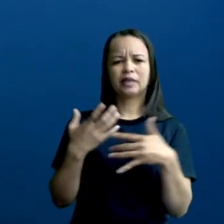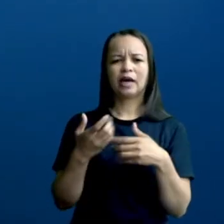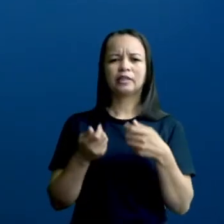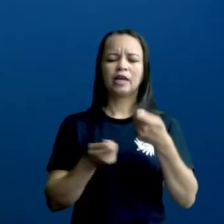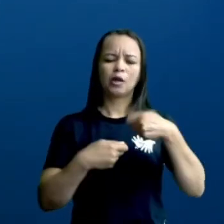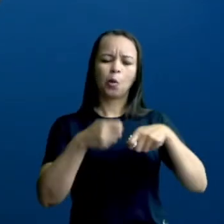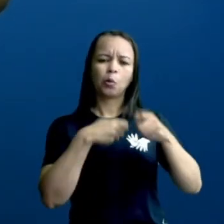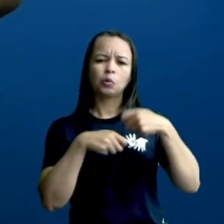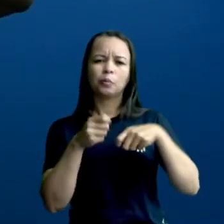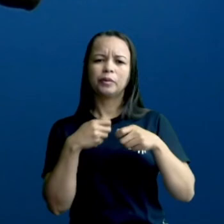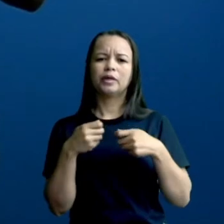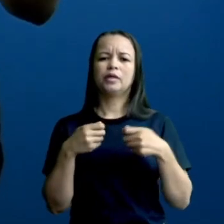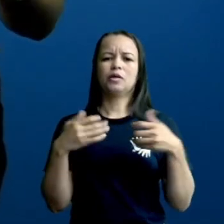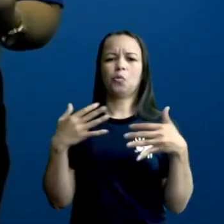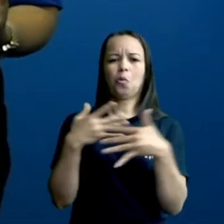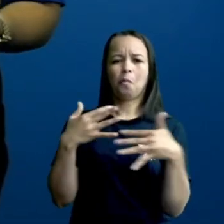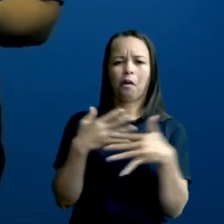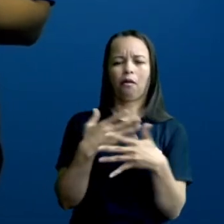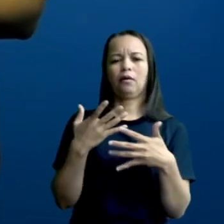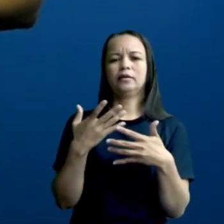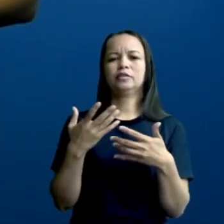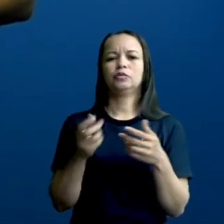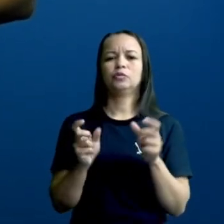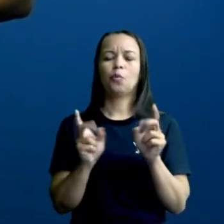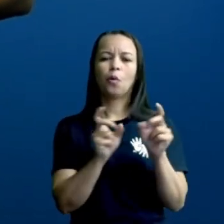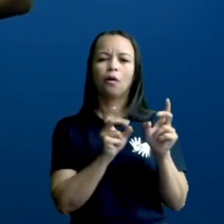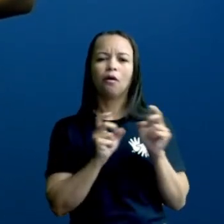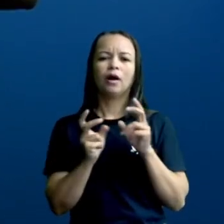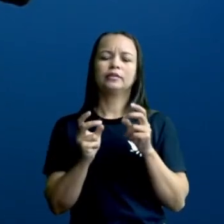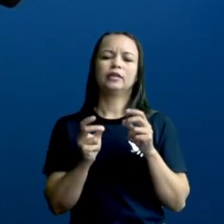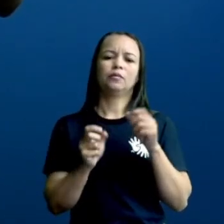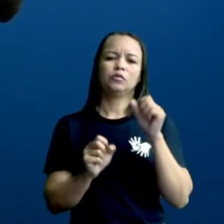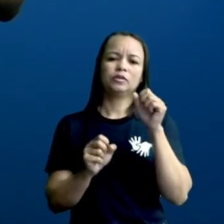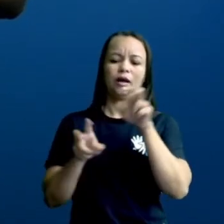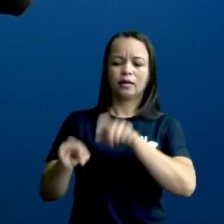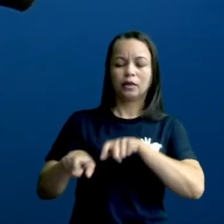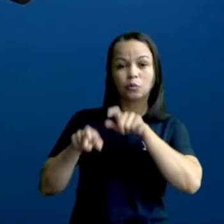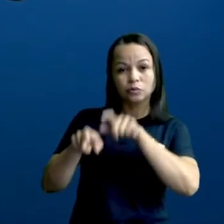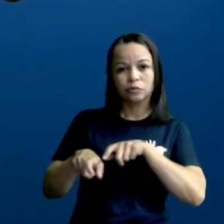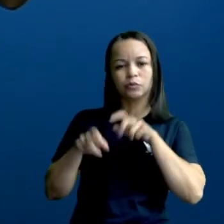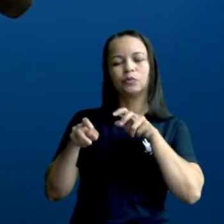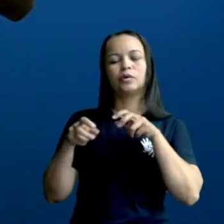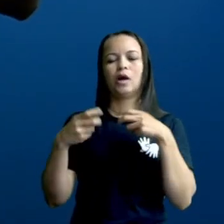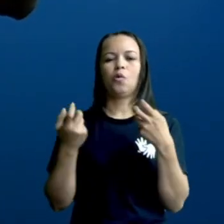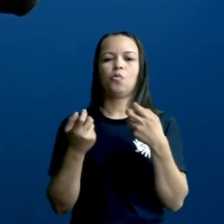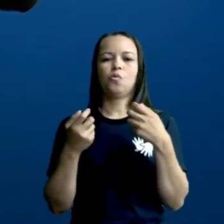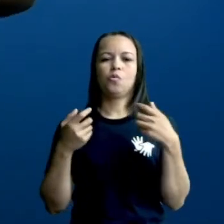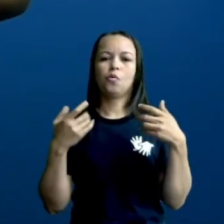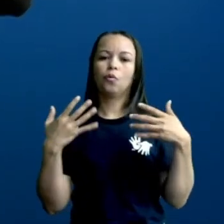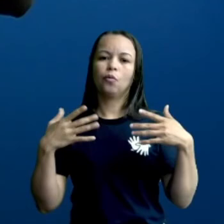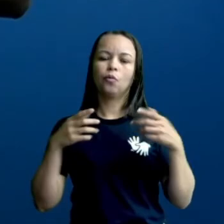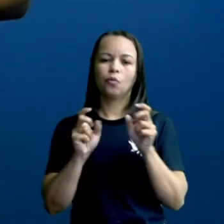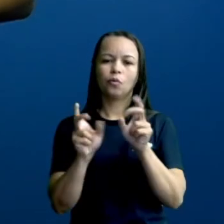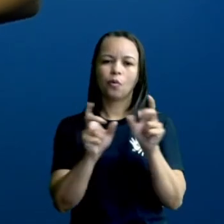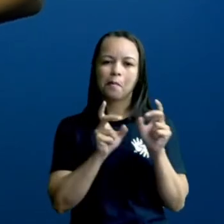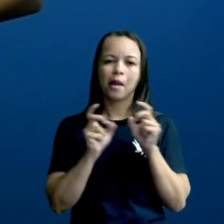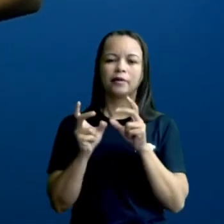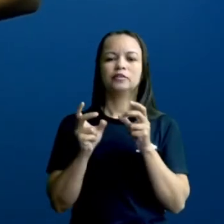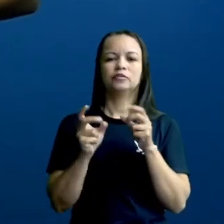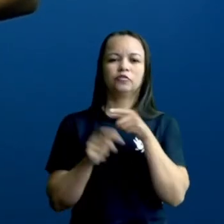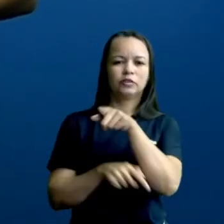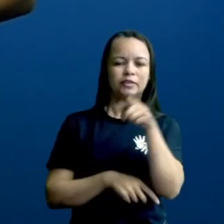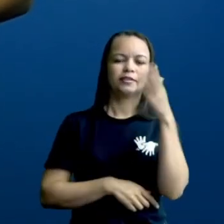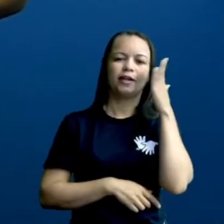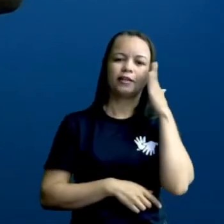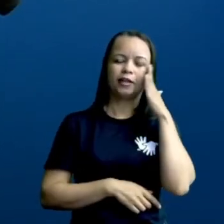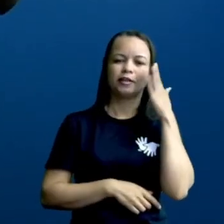o nosso comércio, temos a agricultura, temos a indústria. Então deu para vocês entenderem bem como é que funciona a